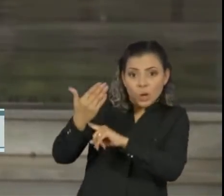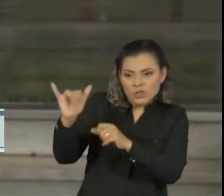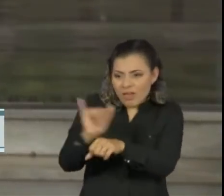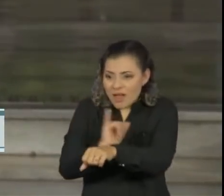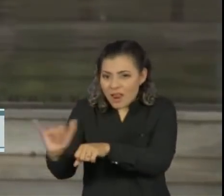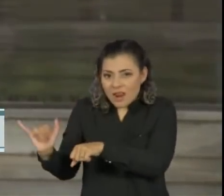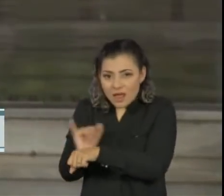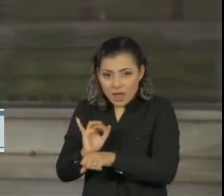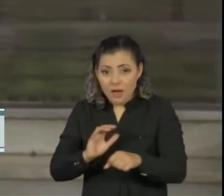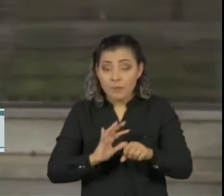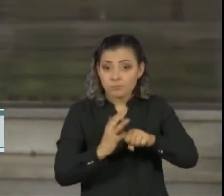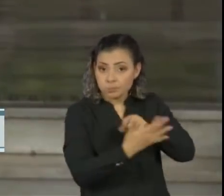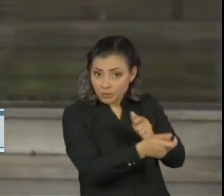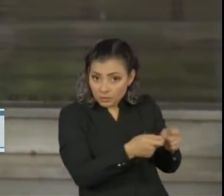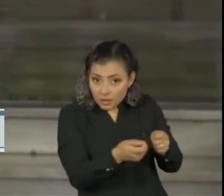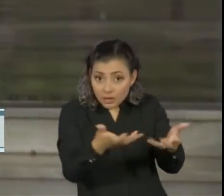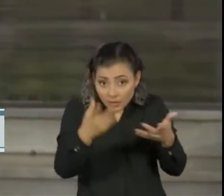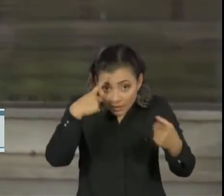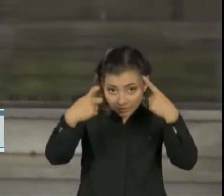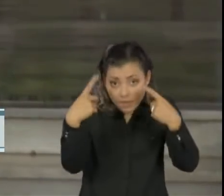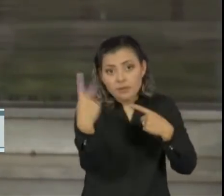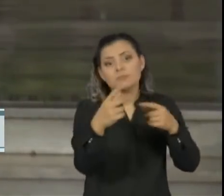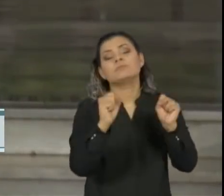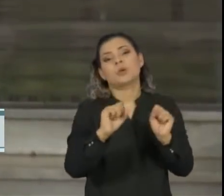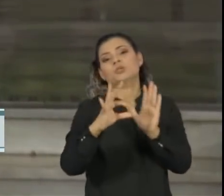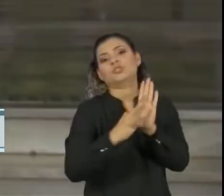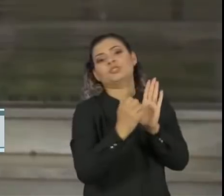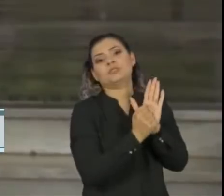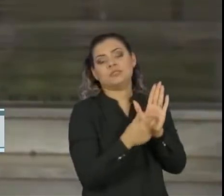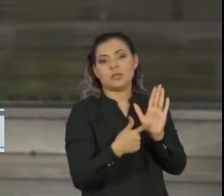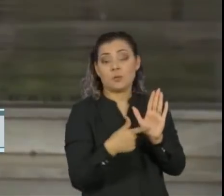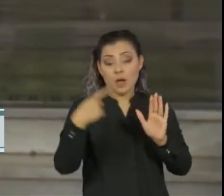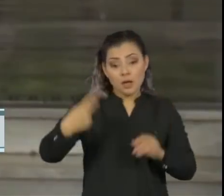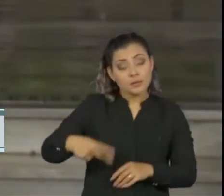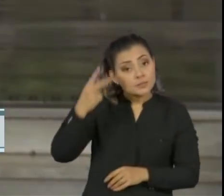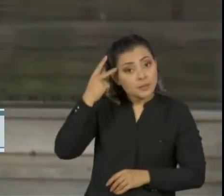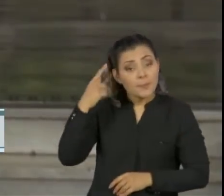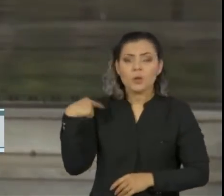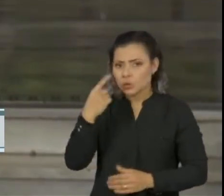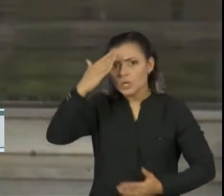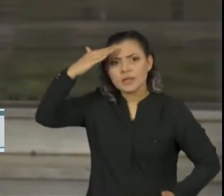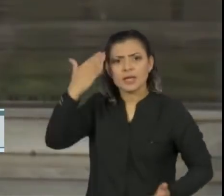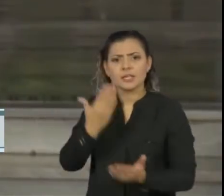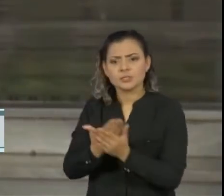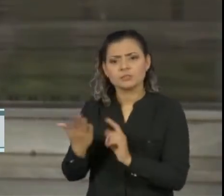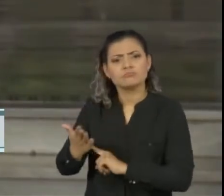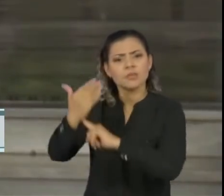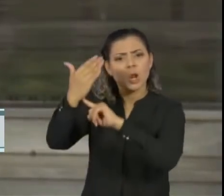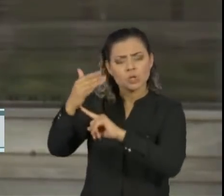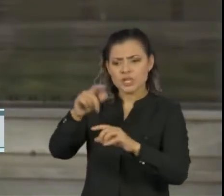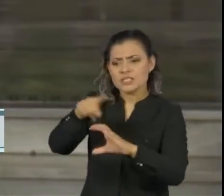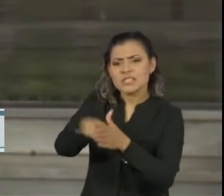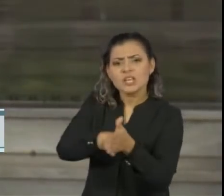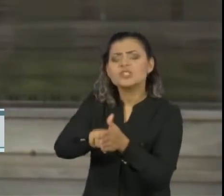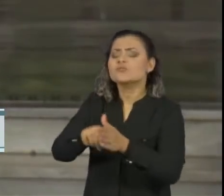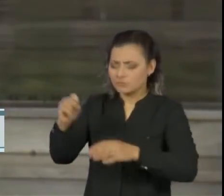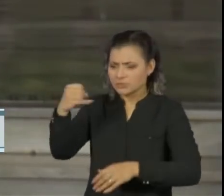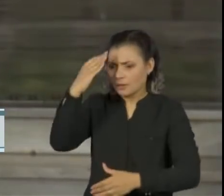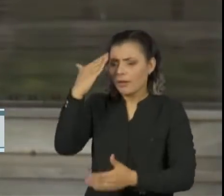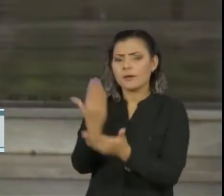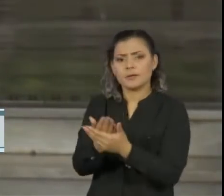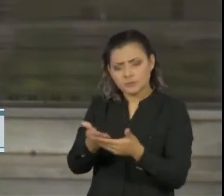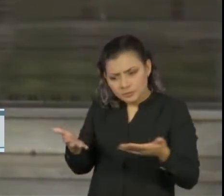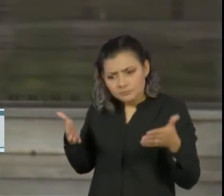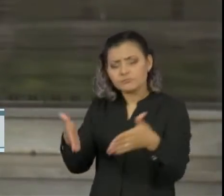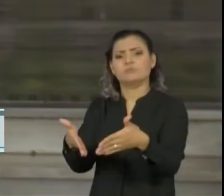tecnológicas para combater o coronavírus. E nós aqui em São Paulo acreditamos na tecnologia e, repito,